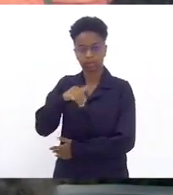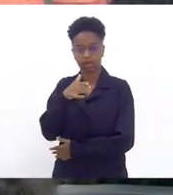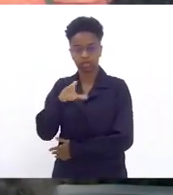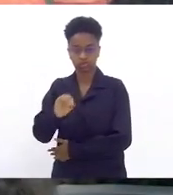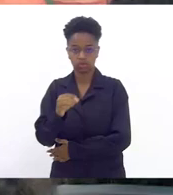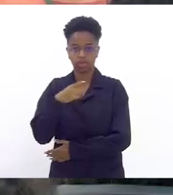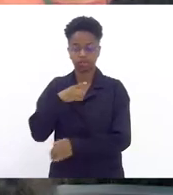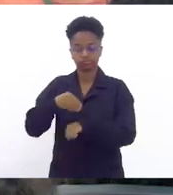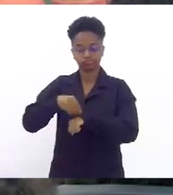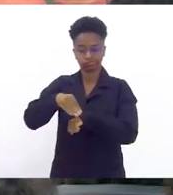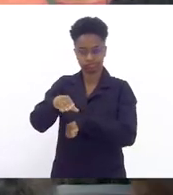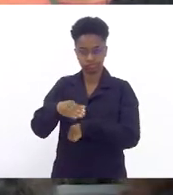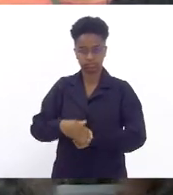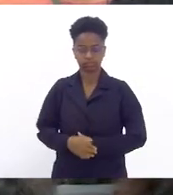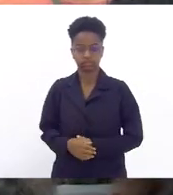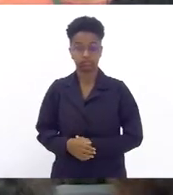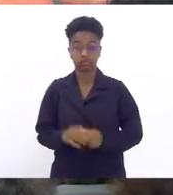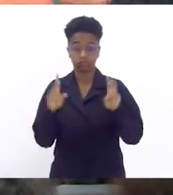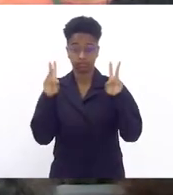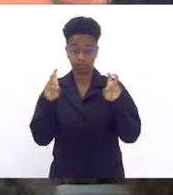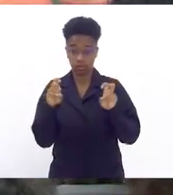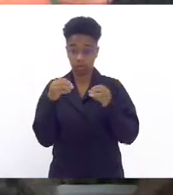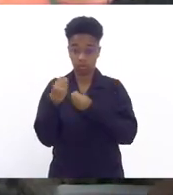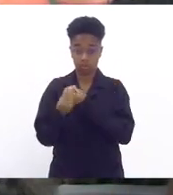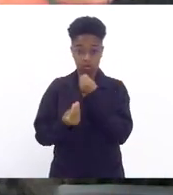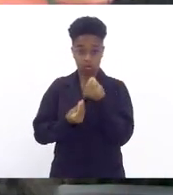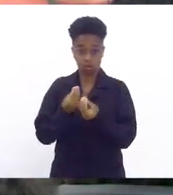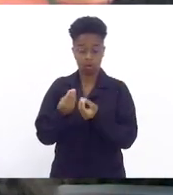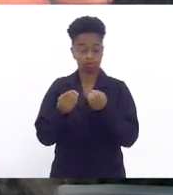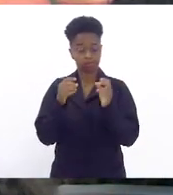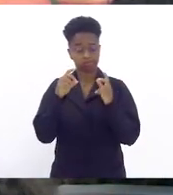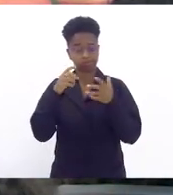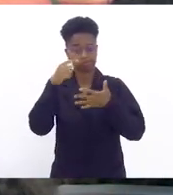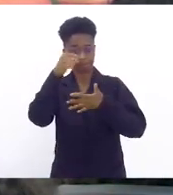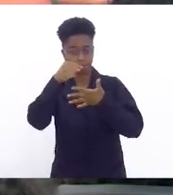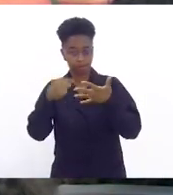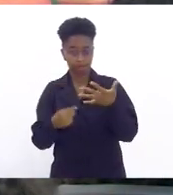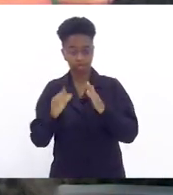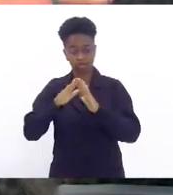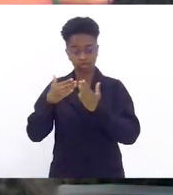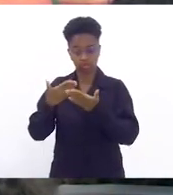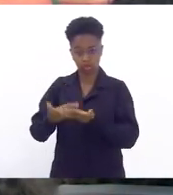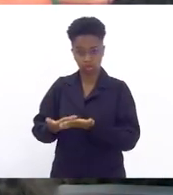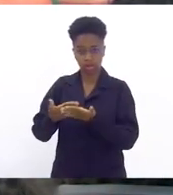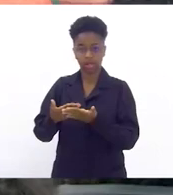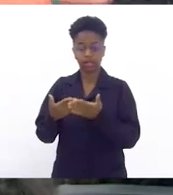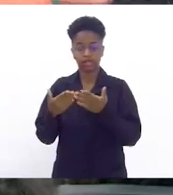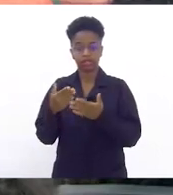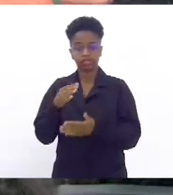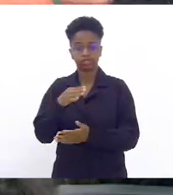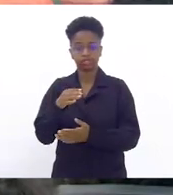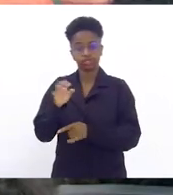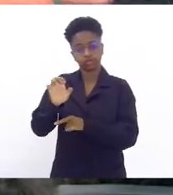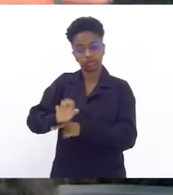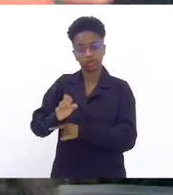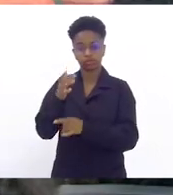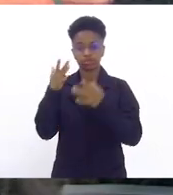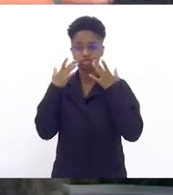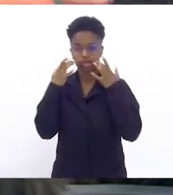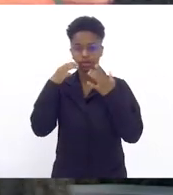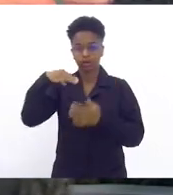seguinte ordem a situação da Escola Técnica Estadual teatro Martins Pena